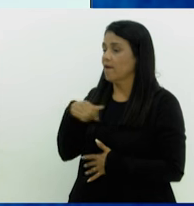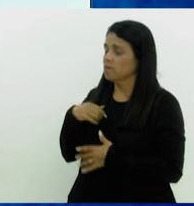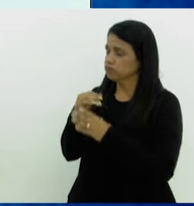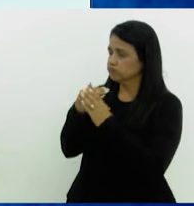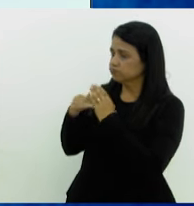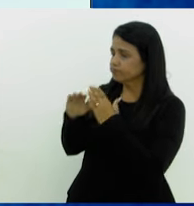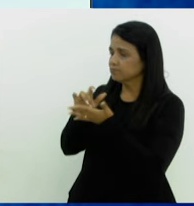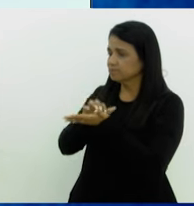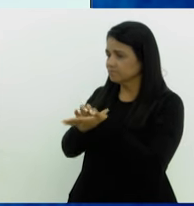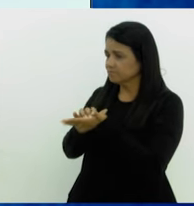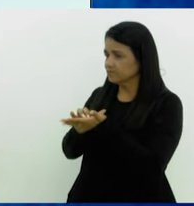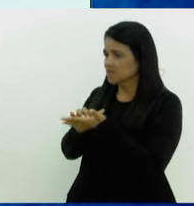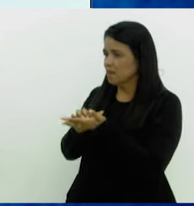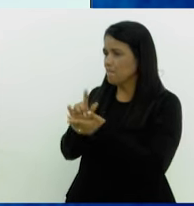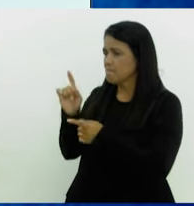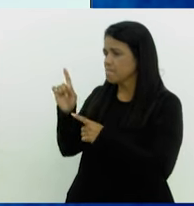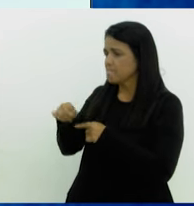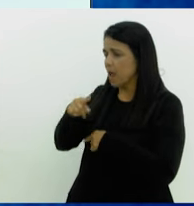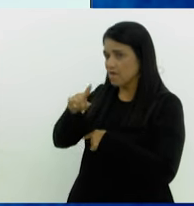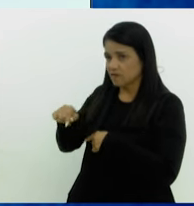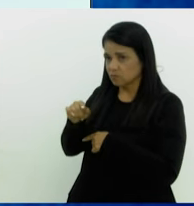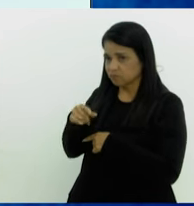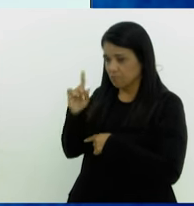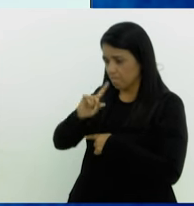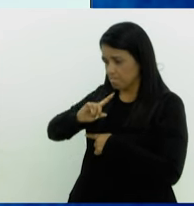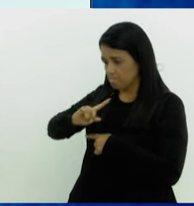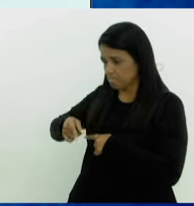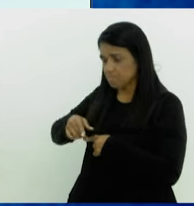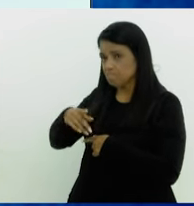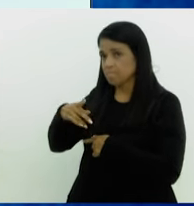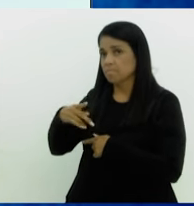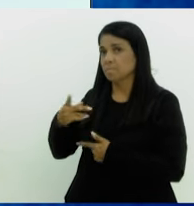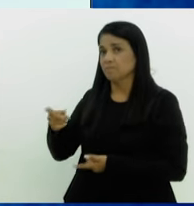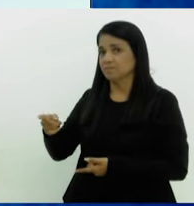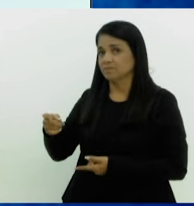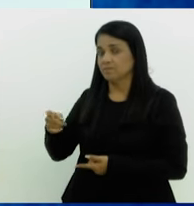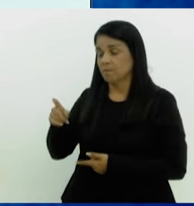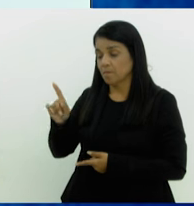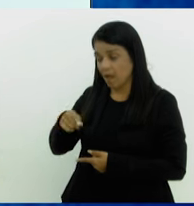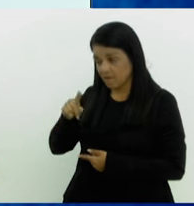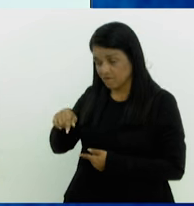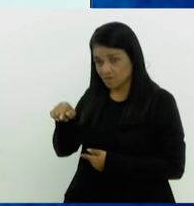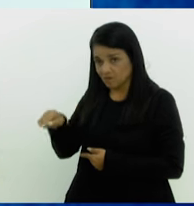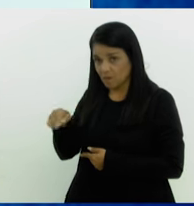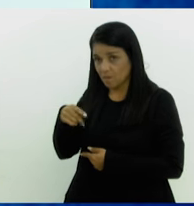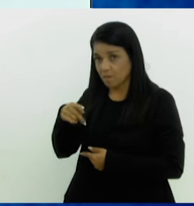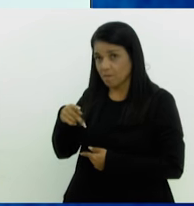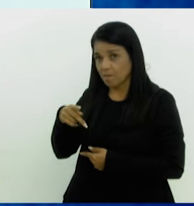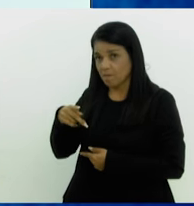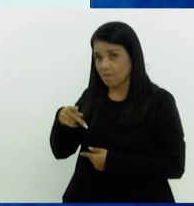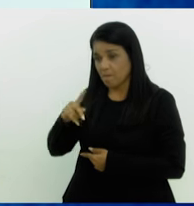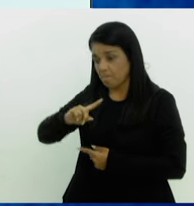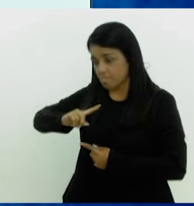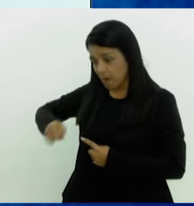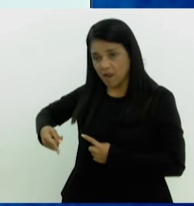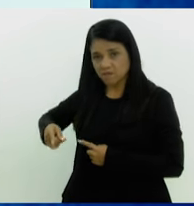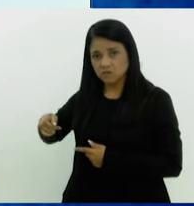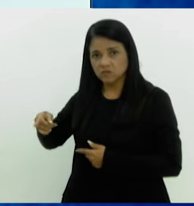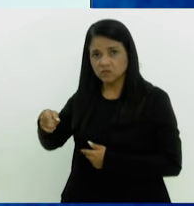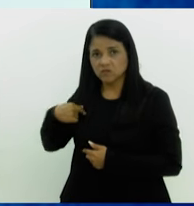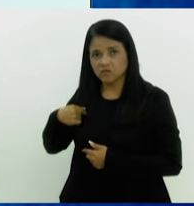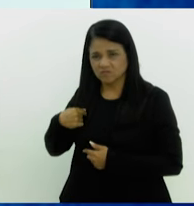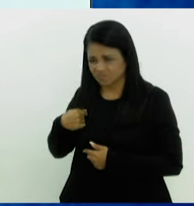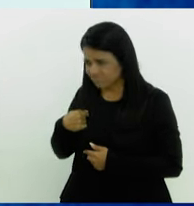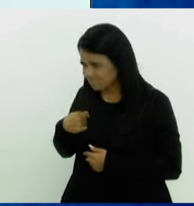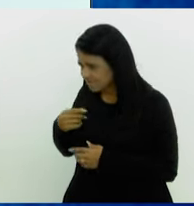ela e usei um palavrão antes dessa palavra subir vai abrir um pop-up para vocês na tela e vai dizer você tem certeza que você